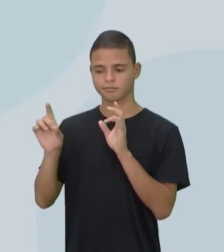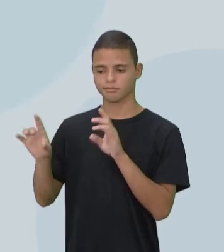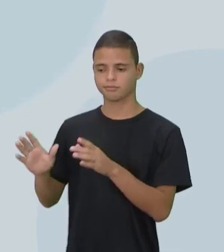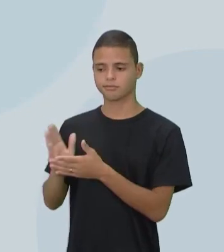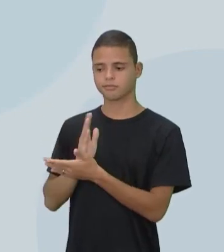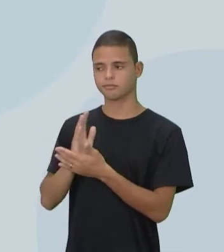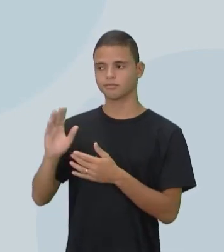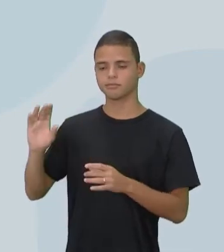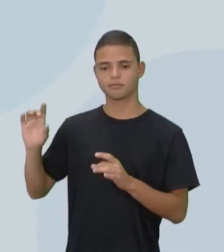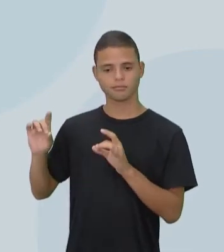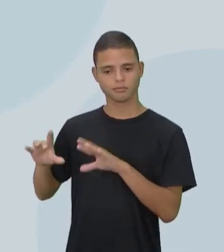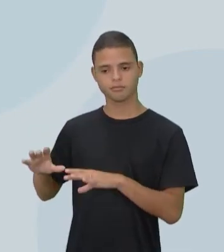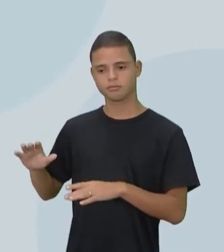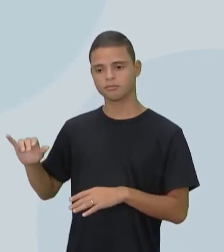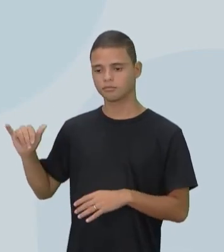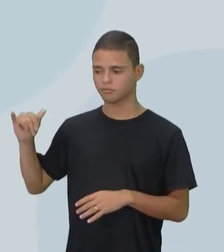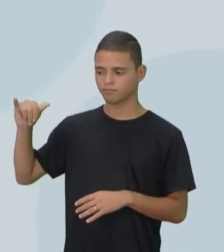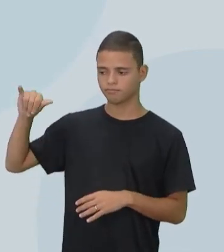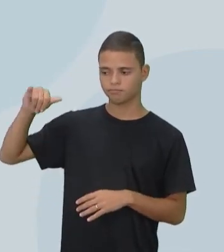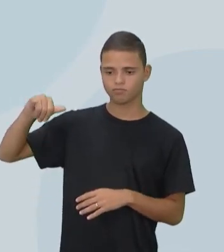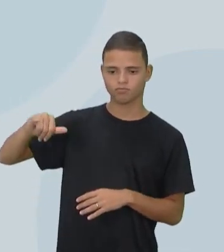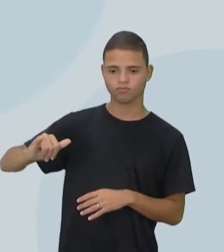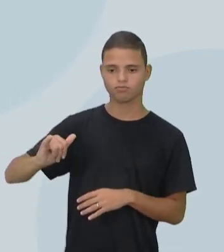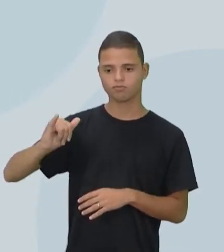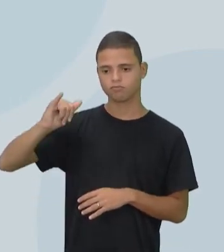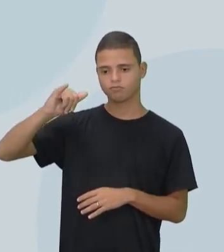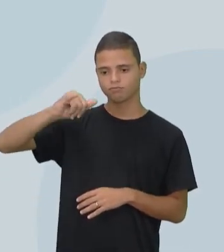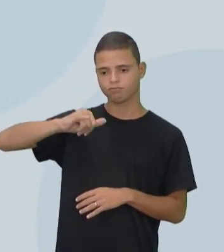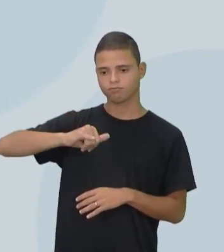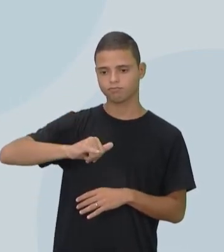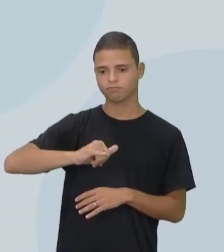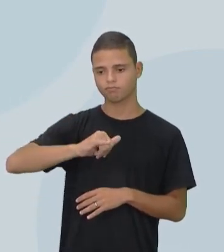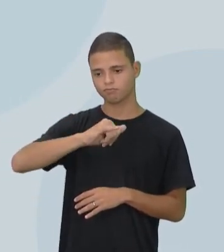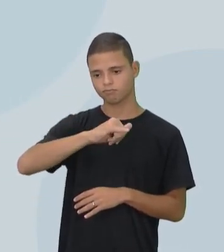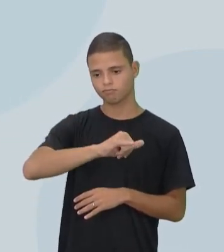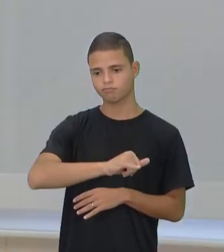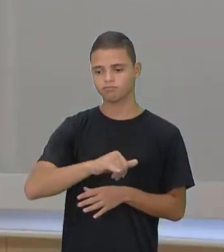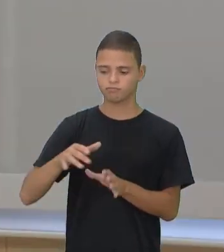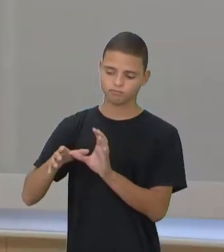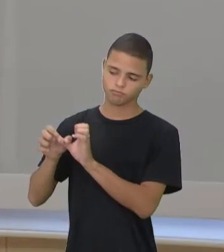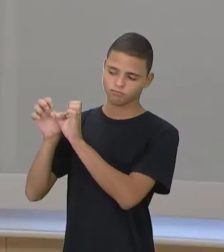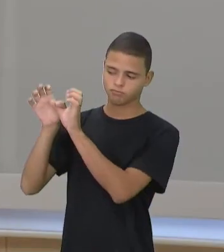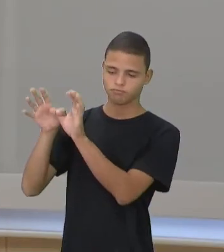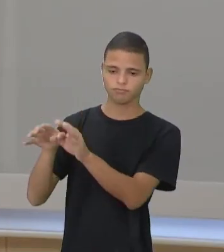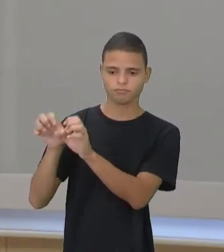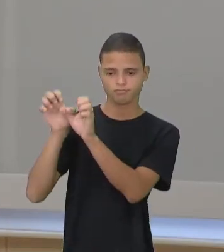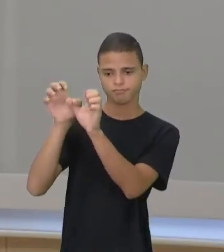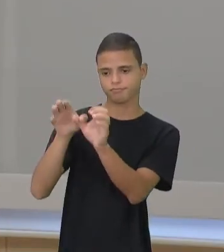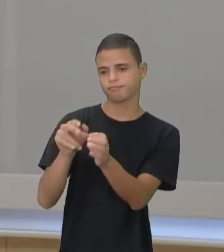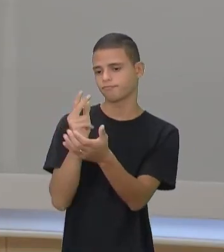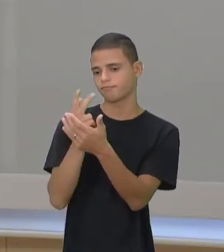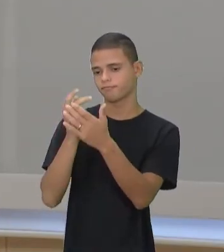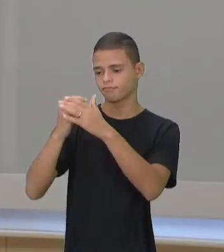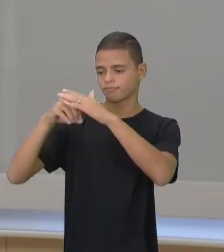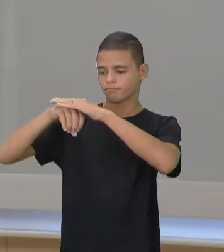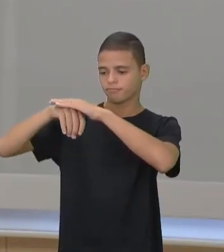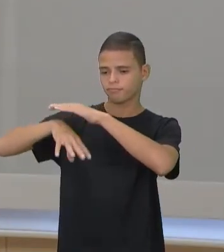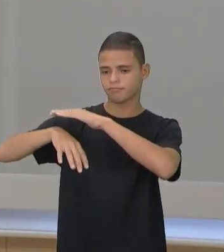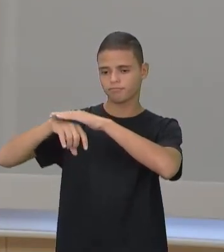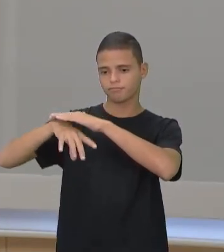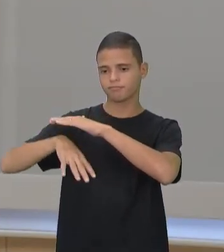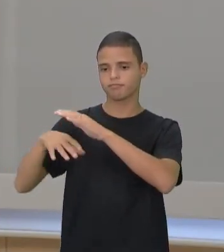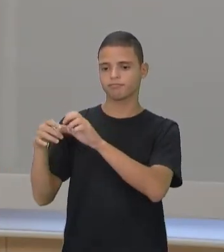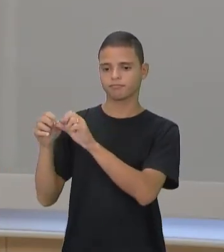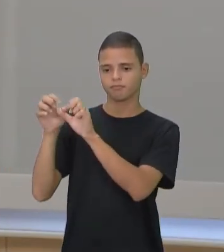aves marinhas, que o deserto do Atacama era uma região de mar, né? E aí, quando ao longo das